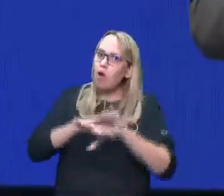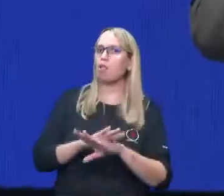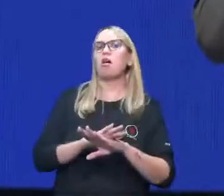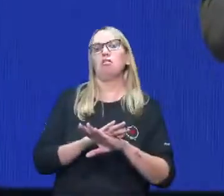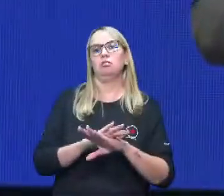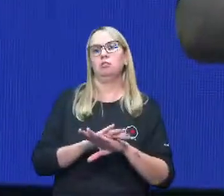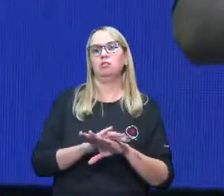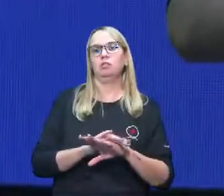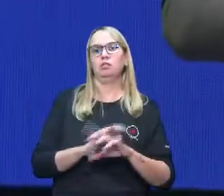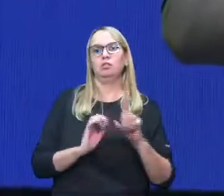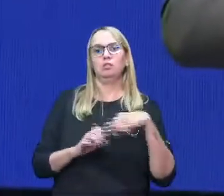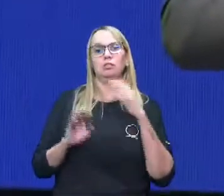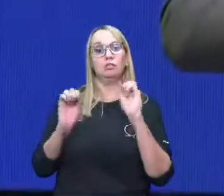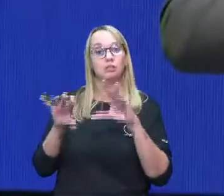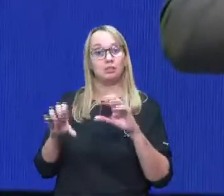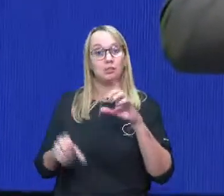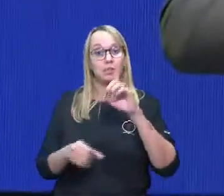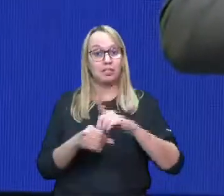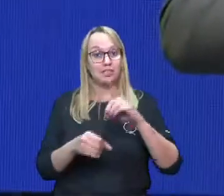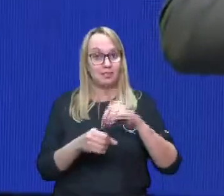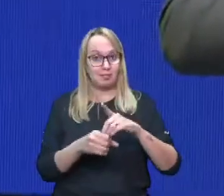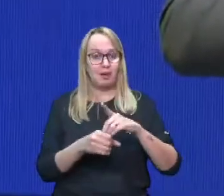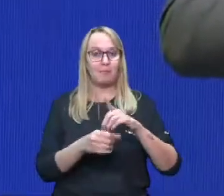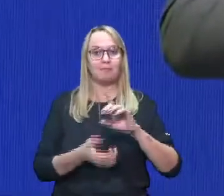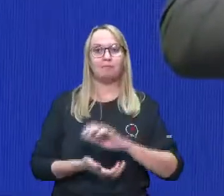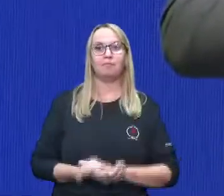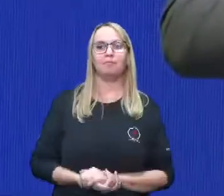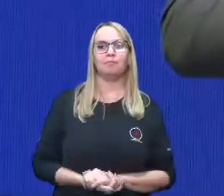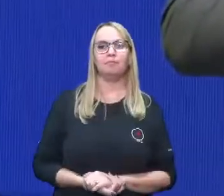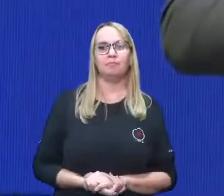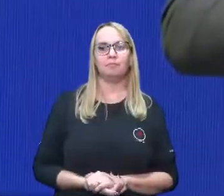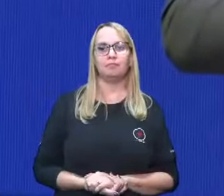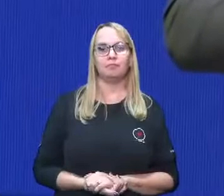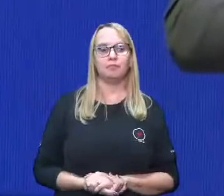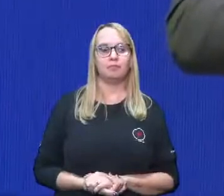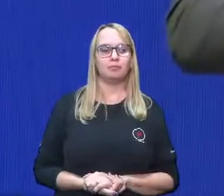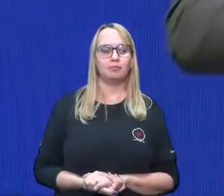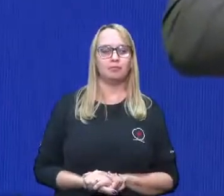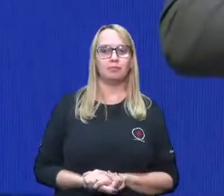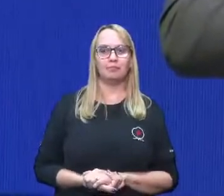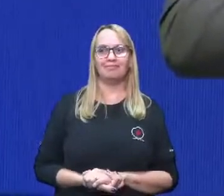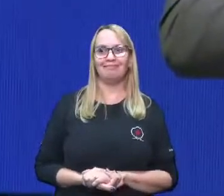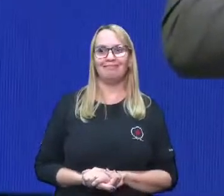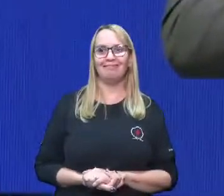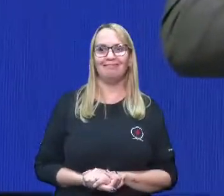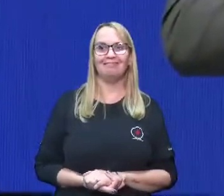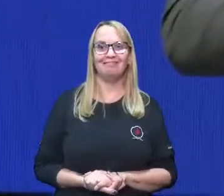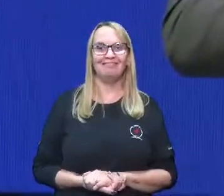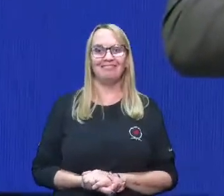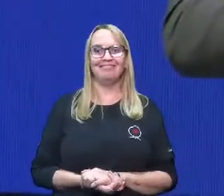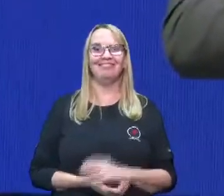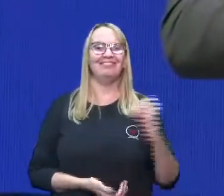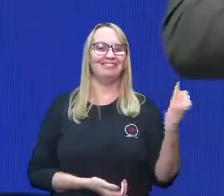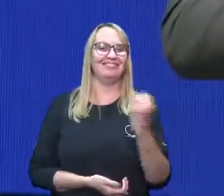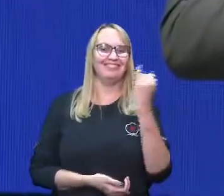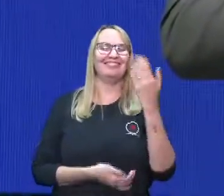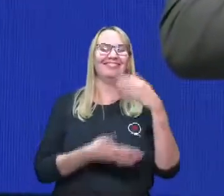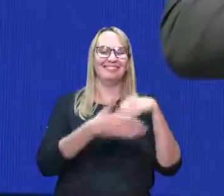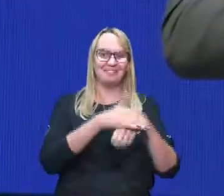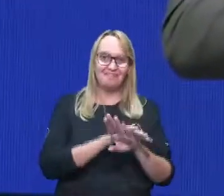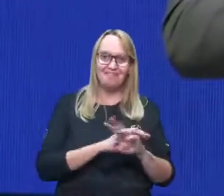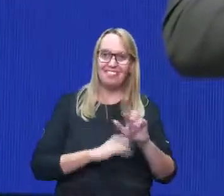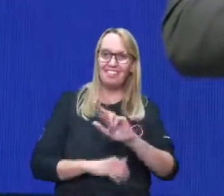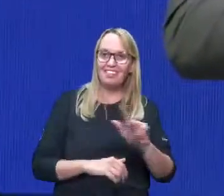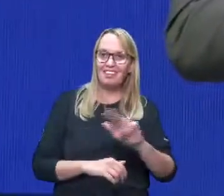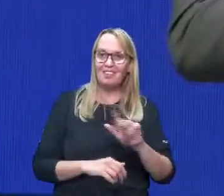E a gente ensinou ele a dar dízimo. O importante não é quanto você guarda, é criar um padrão de